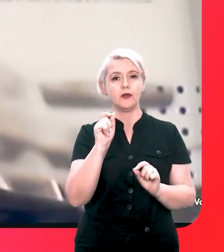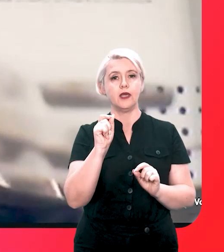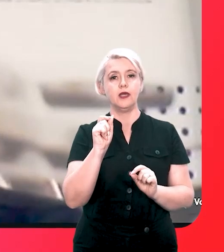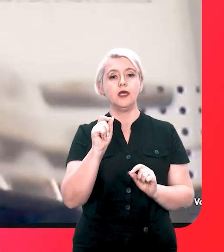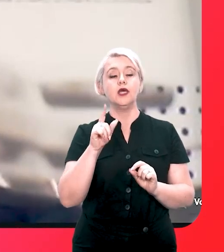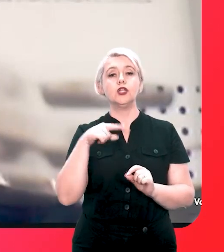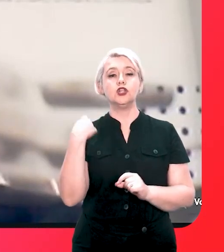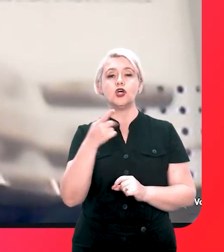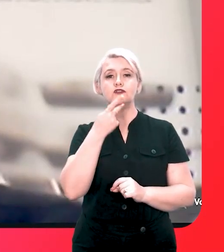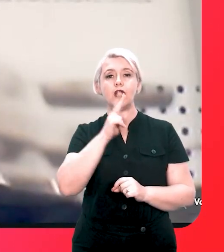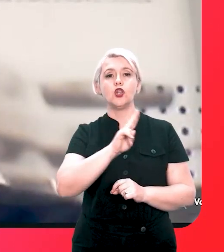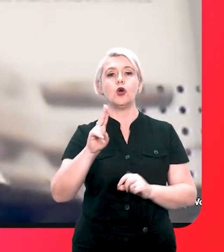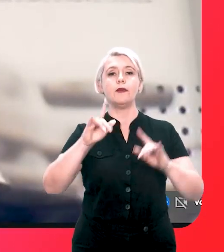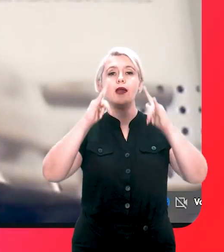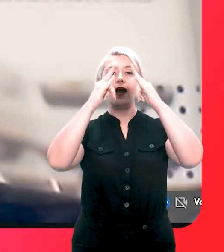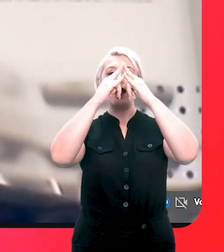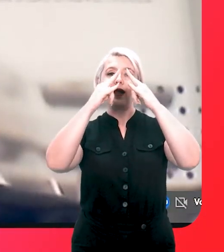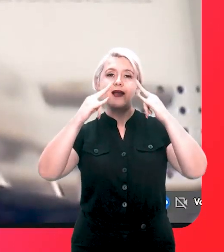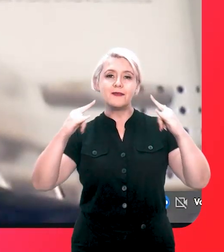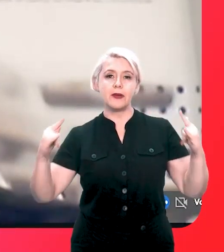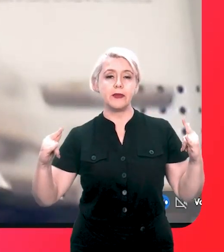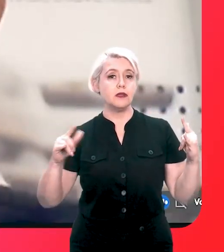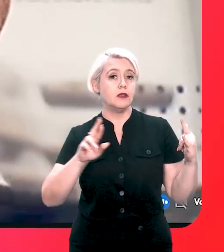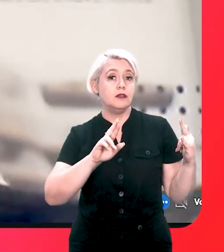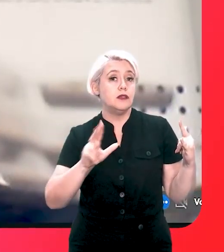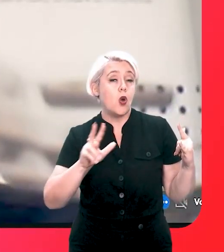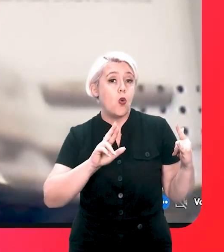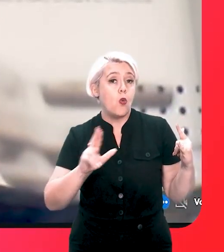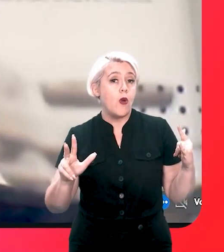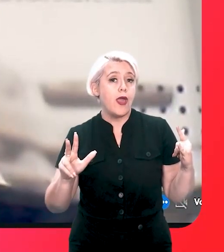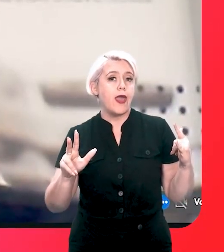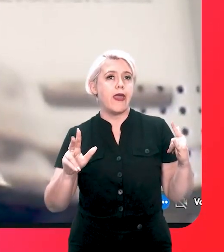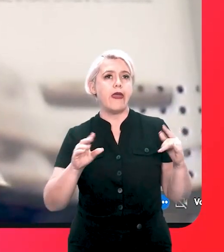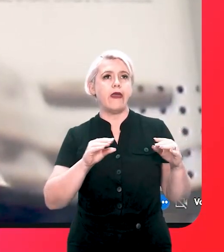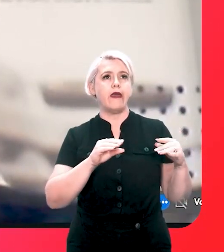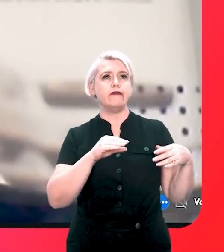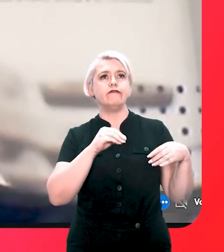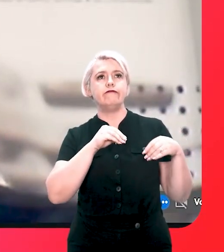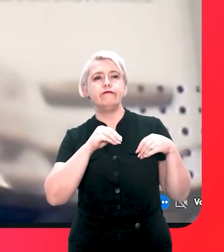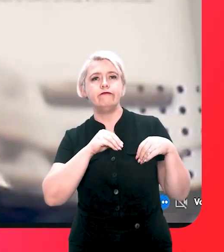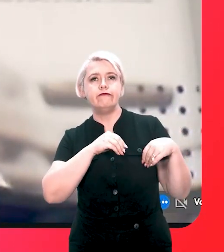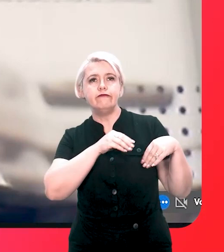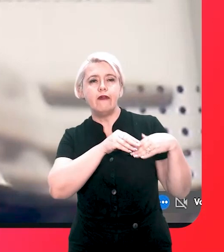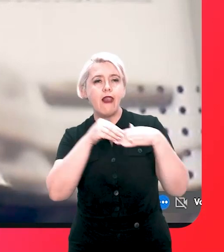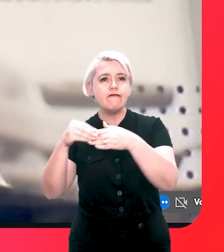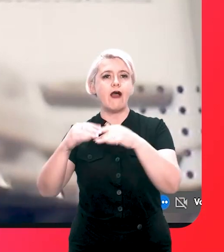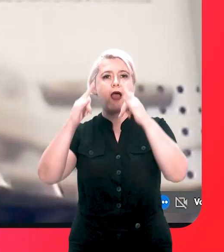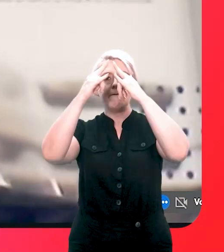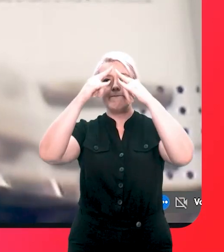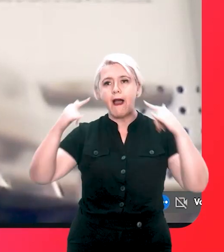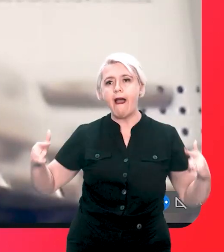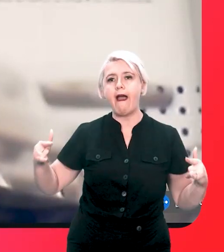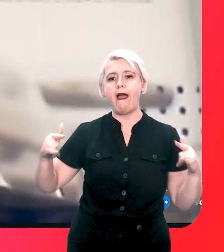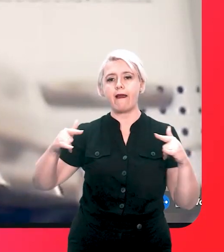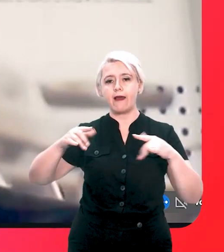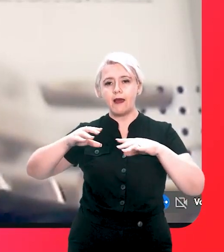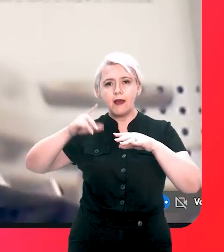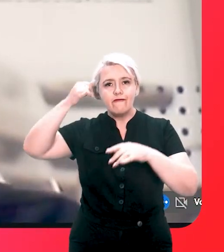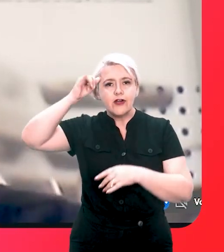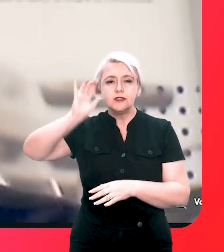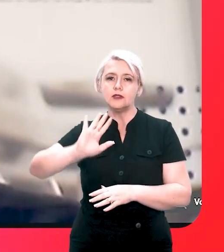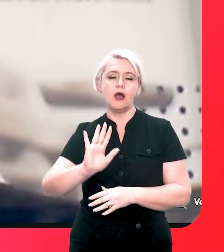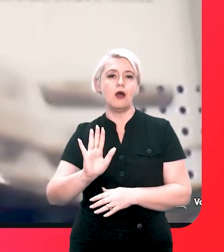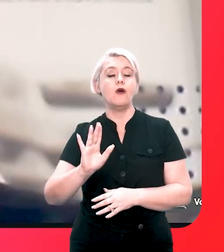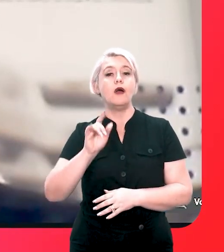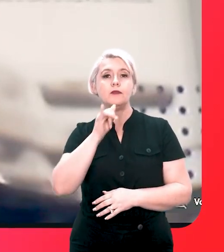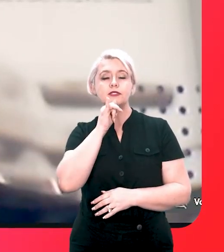de acampamento, né? Não é ir para um camping com barraca e tal, mas é passar, por